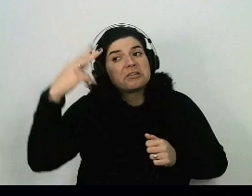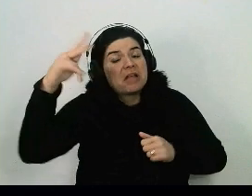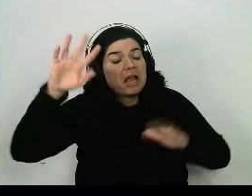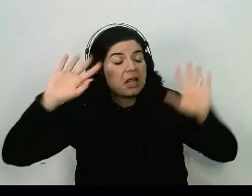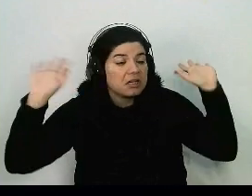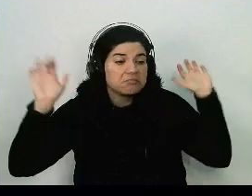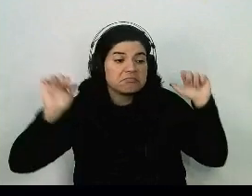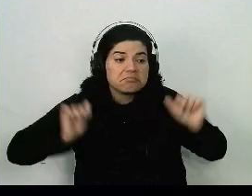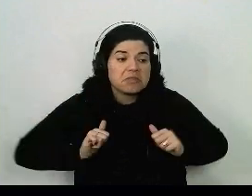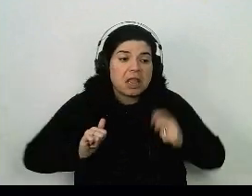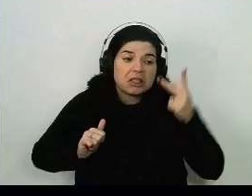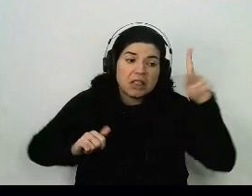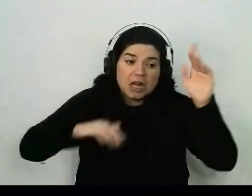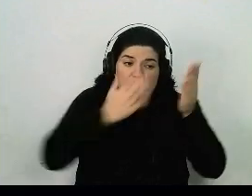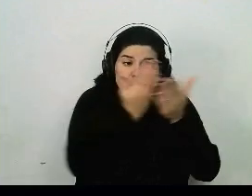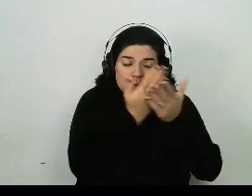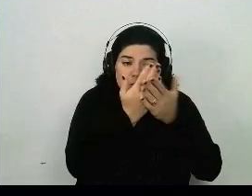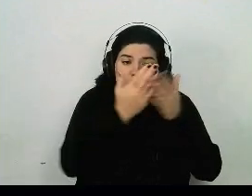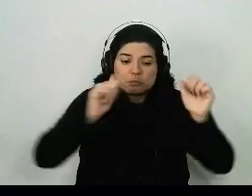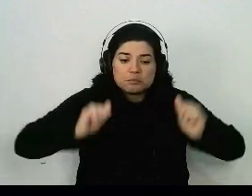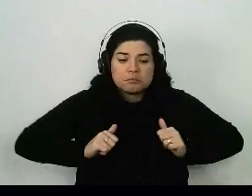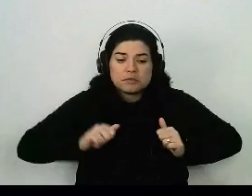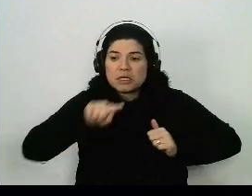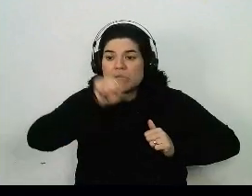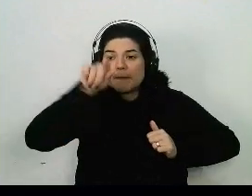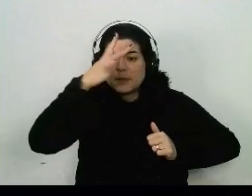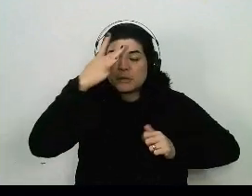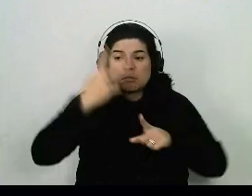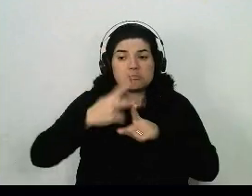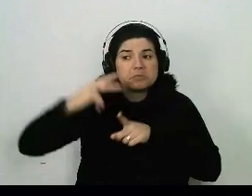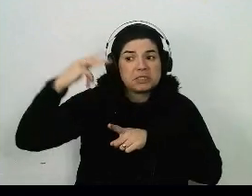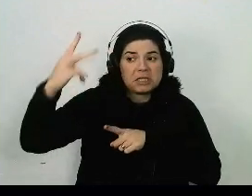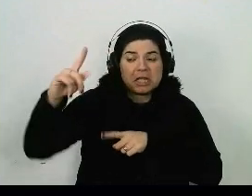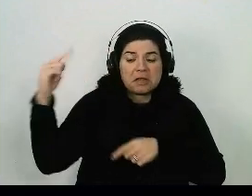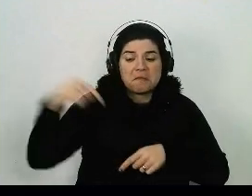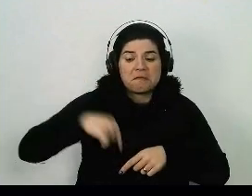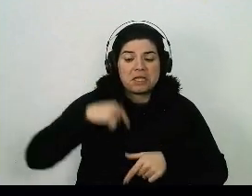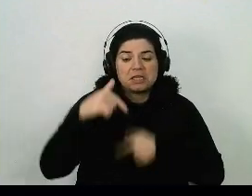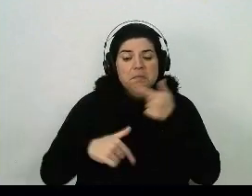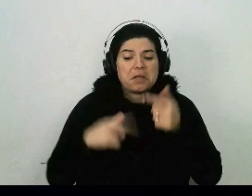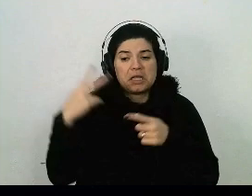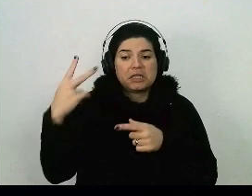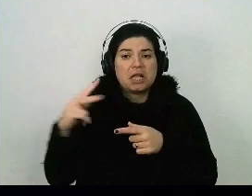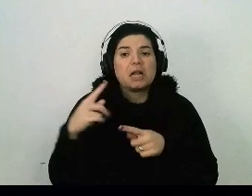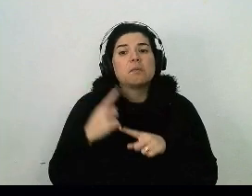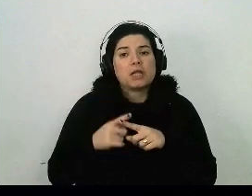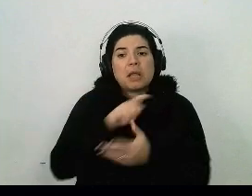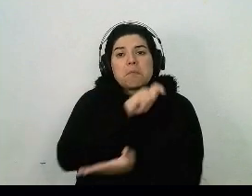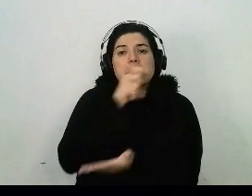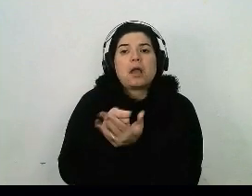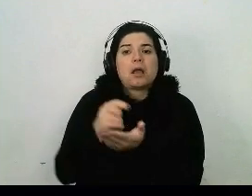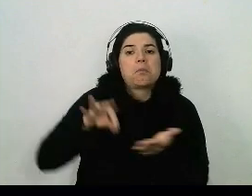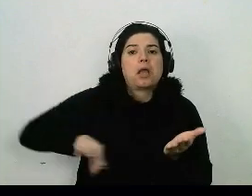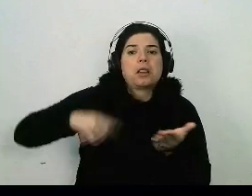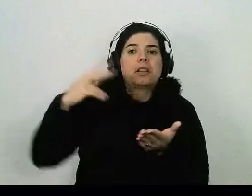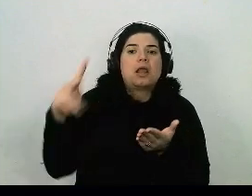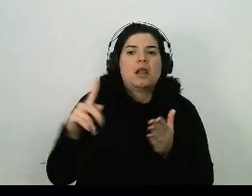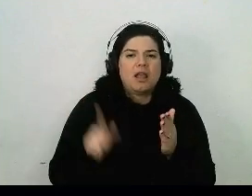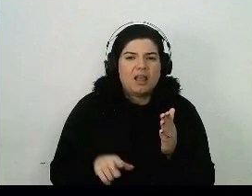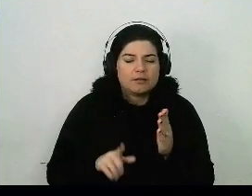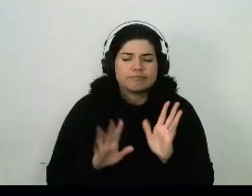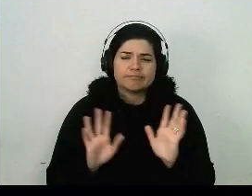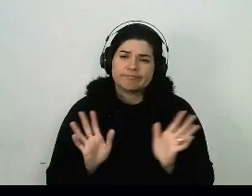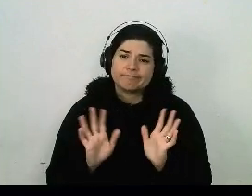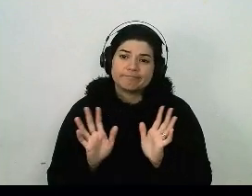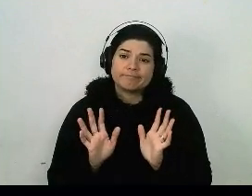estudar eu preciso que essas pessoas se verem nos 30 e venham para cá e faça um trabalho delas que elas são pagas para isso vou